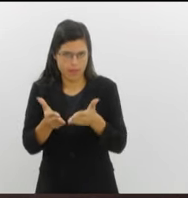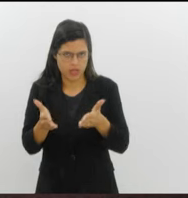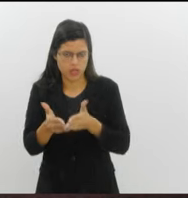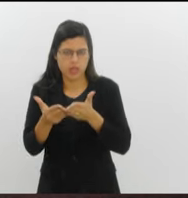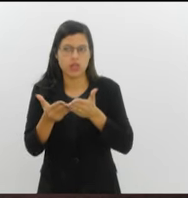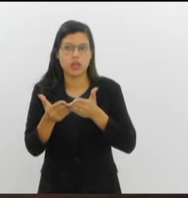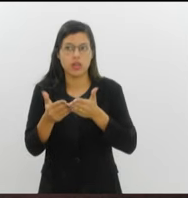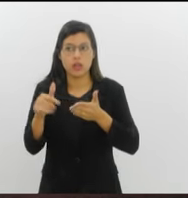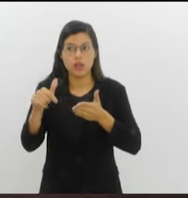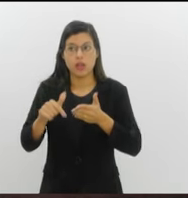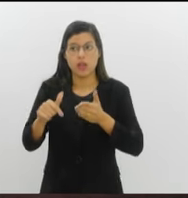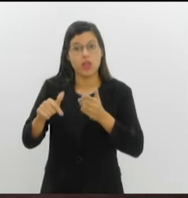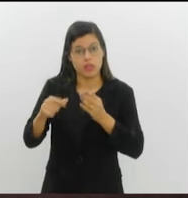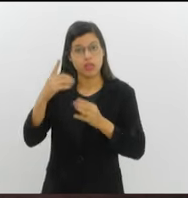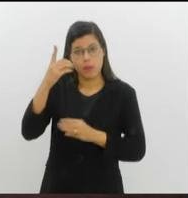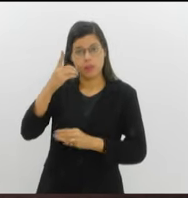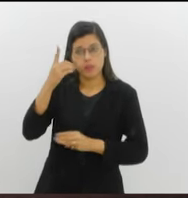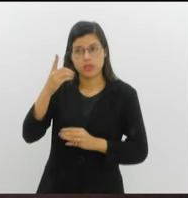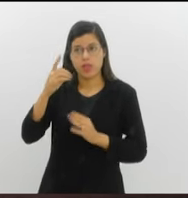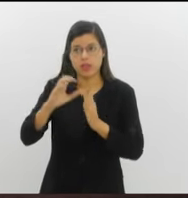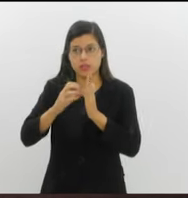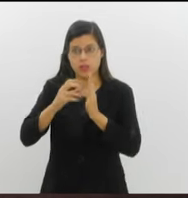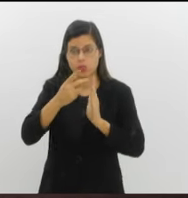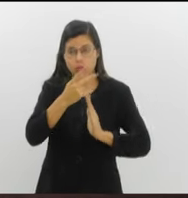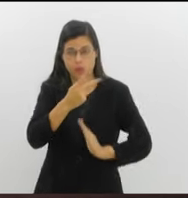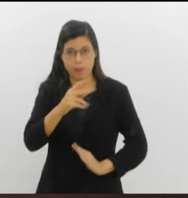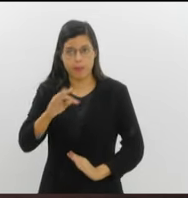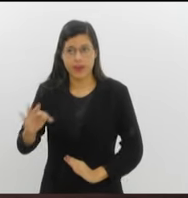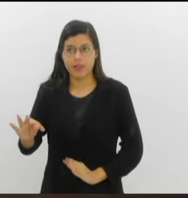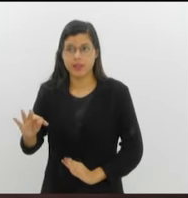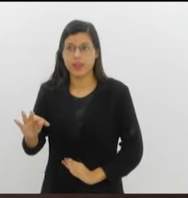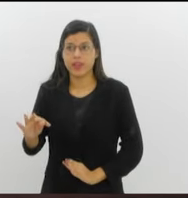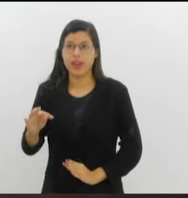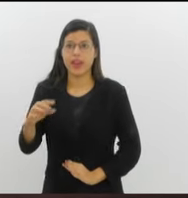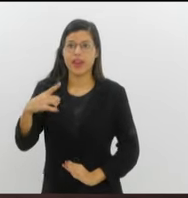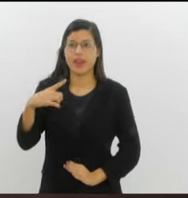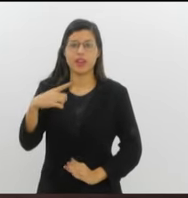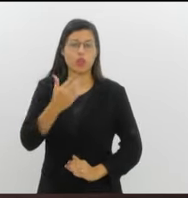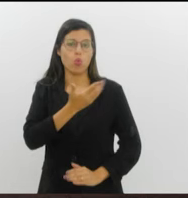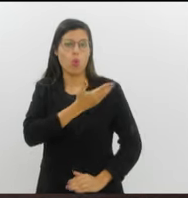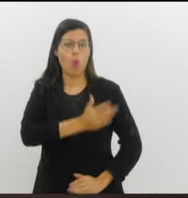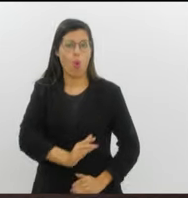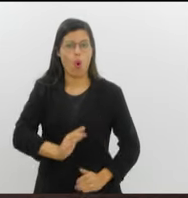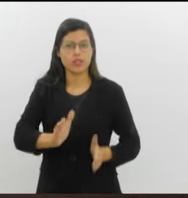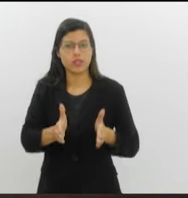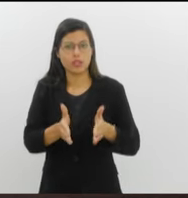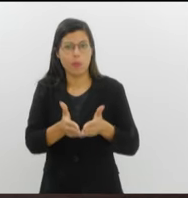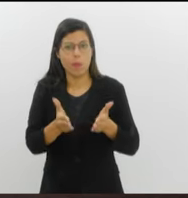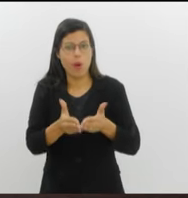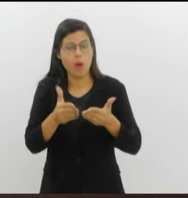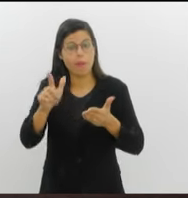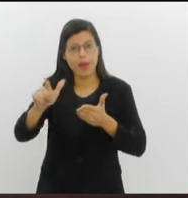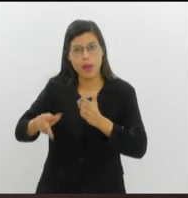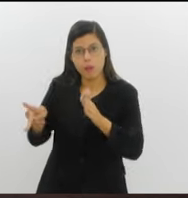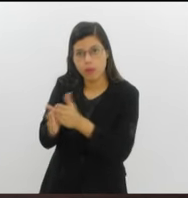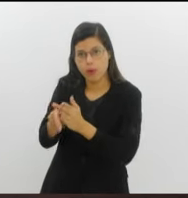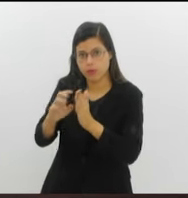promovida pela deputada do PT dentro dessa casa. Quem tem aversão à pobre é o PT.